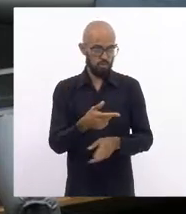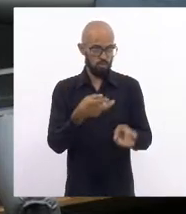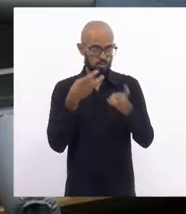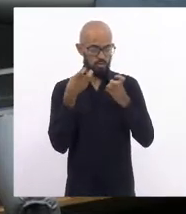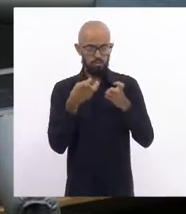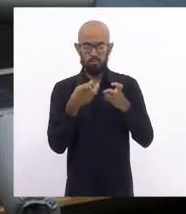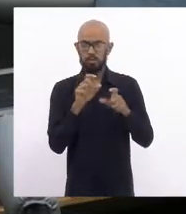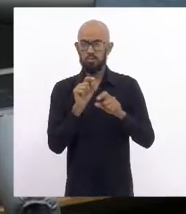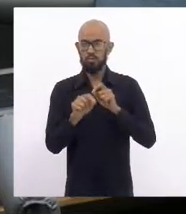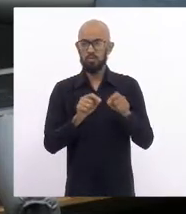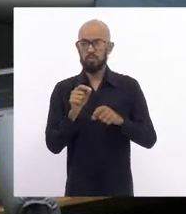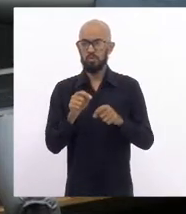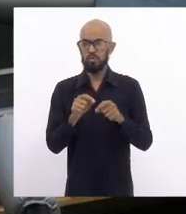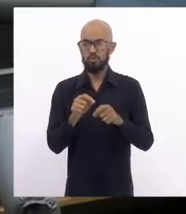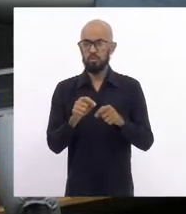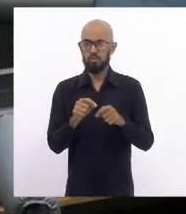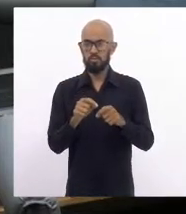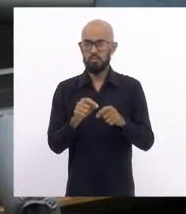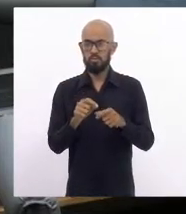tradicionalmente a casa...